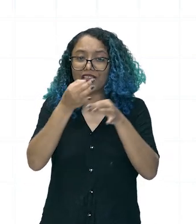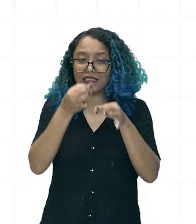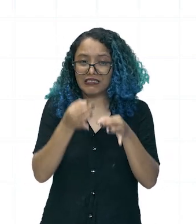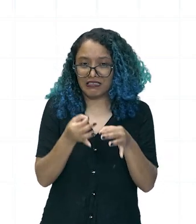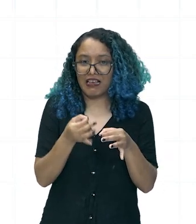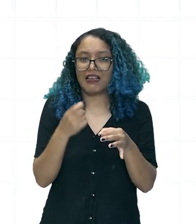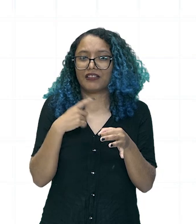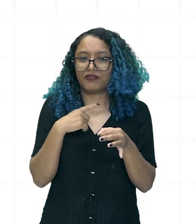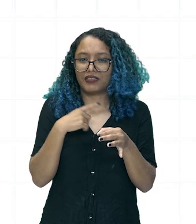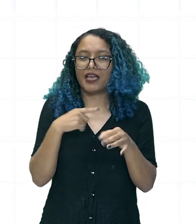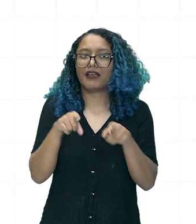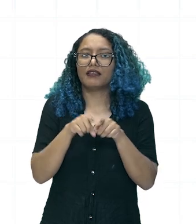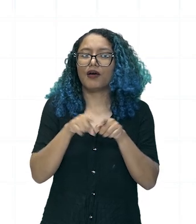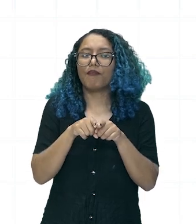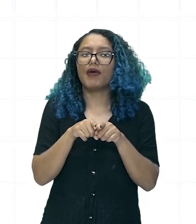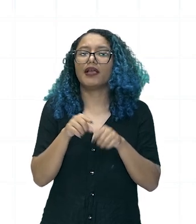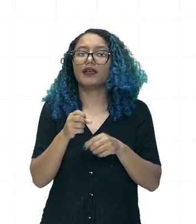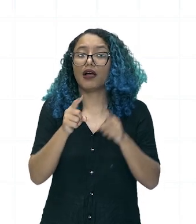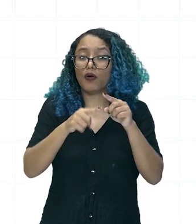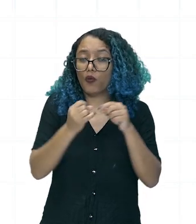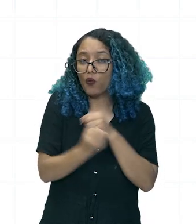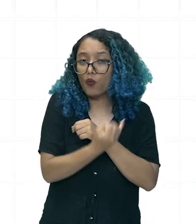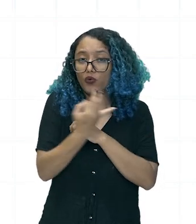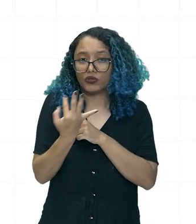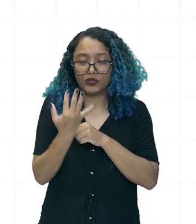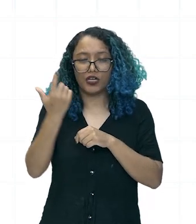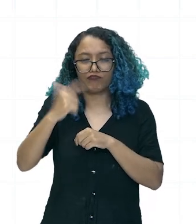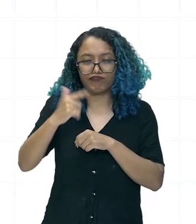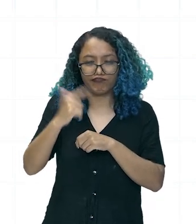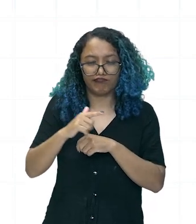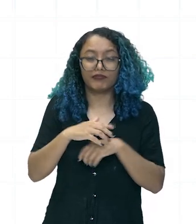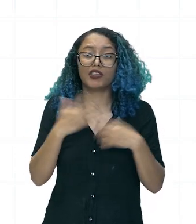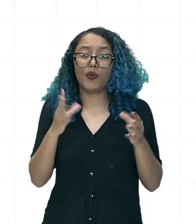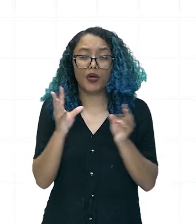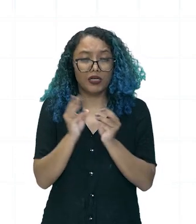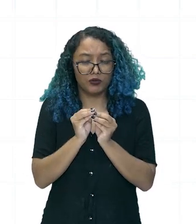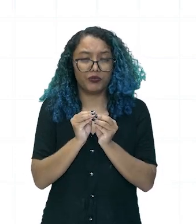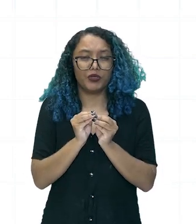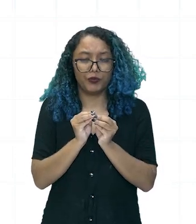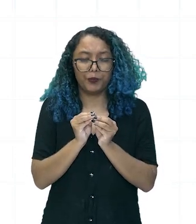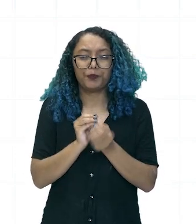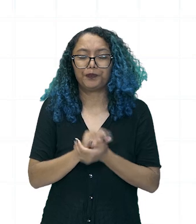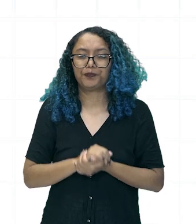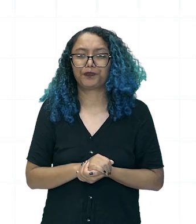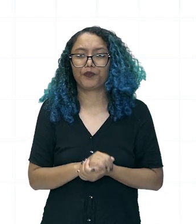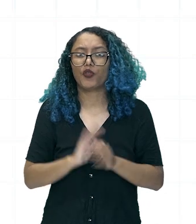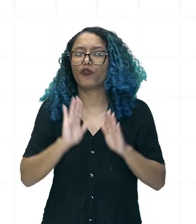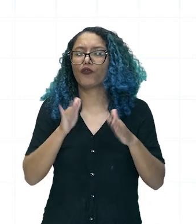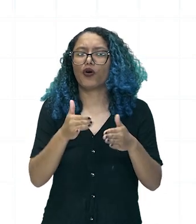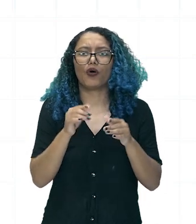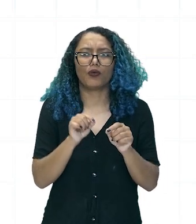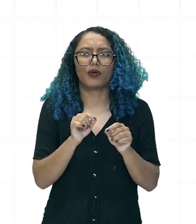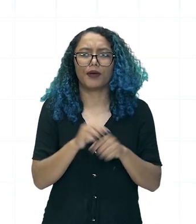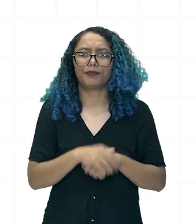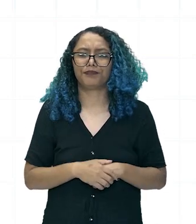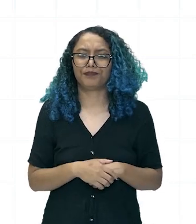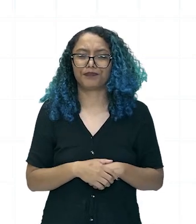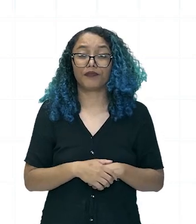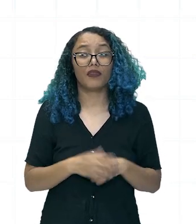aeróbica. Então vamos conhecer aí a definição de ginástica de condicionamento físico. Observem, se caracterizam